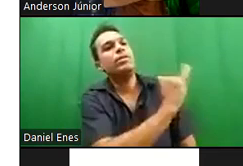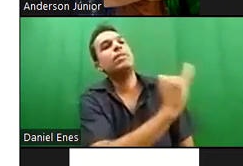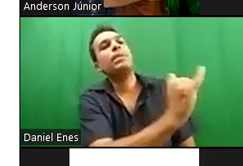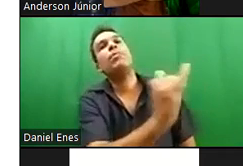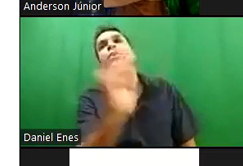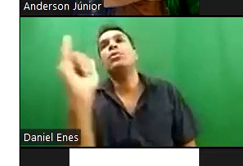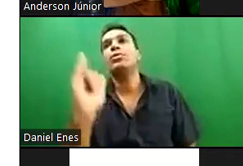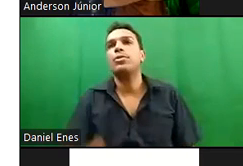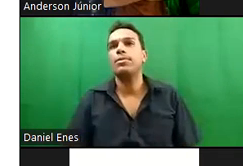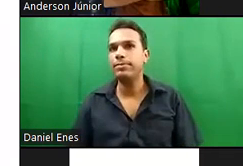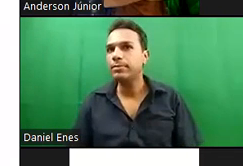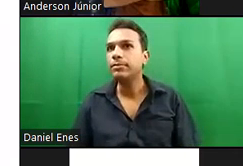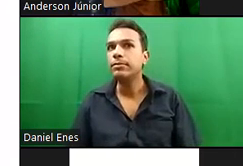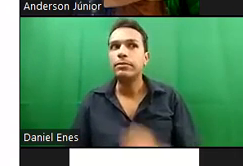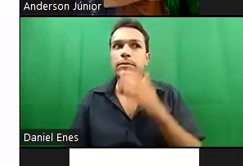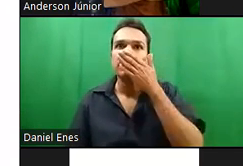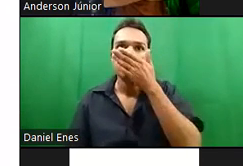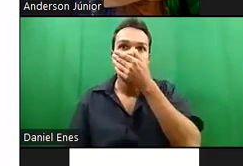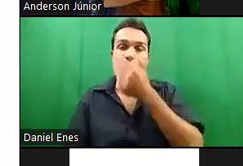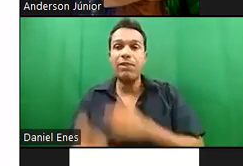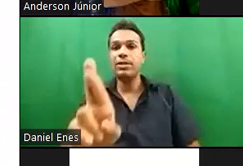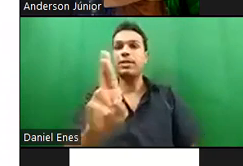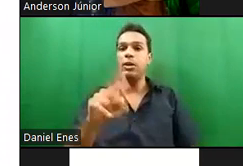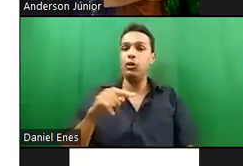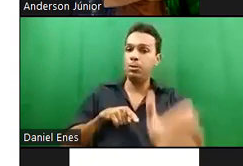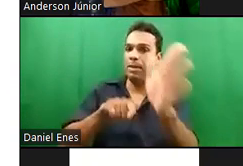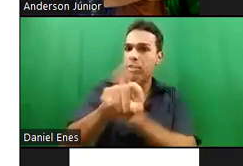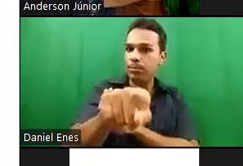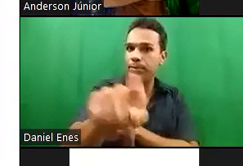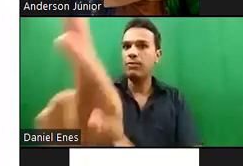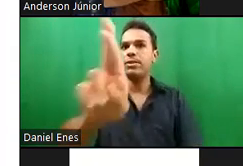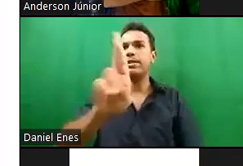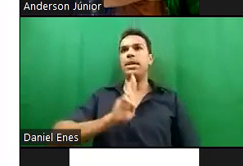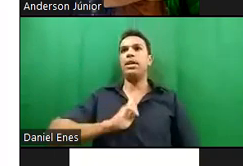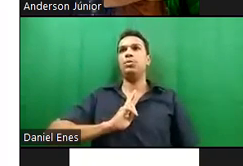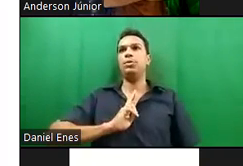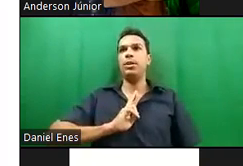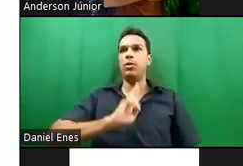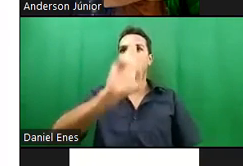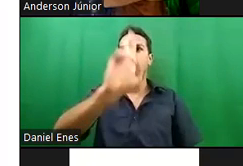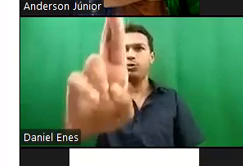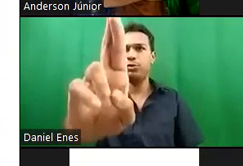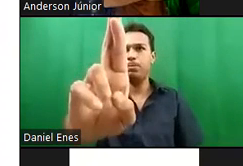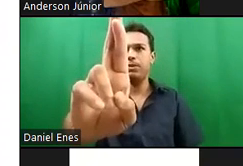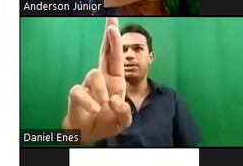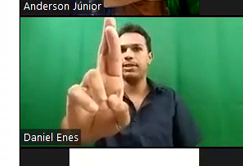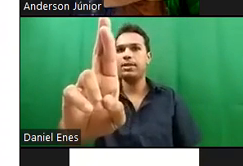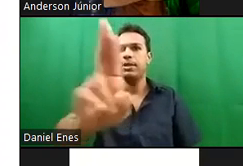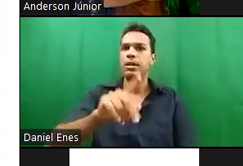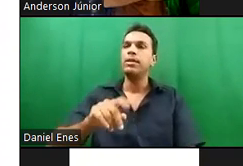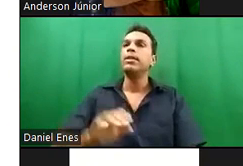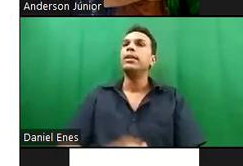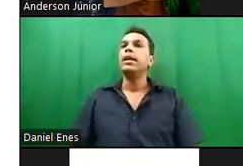Eu disse para muitos. Né? Eu te perguntei, você me respondeu. Ó, eu respondi para